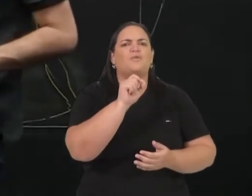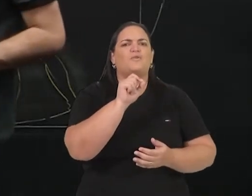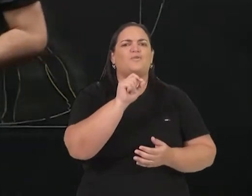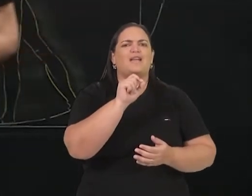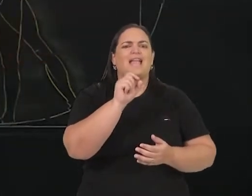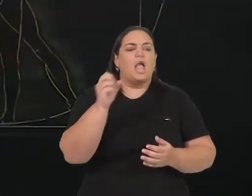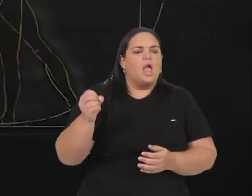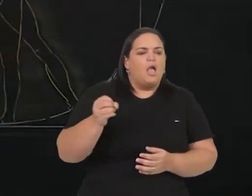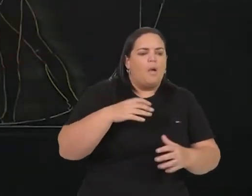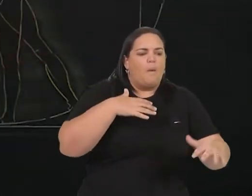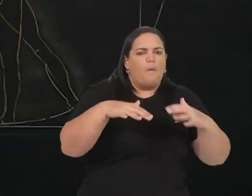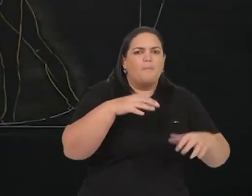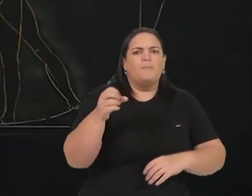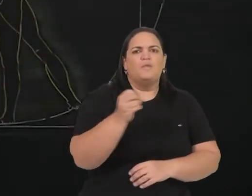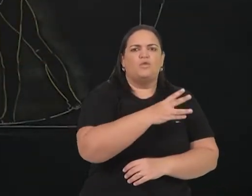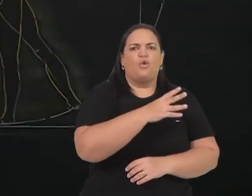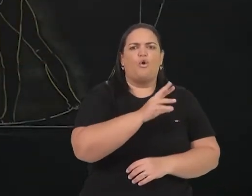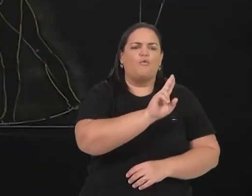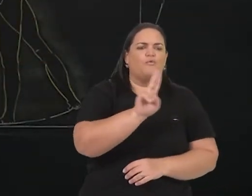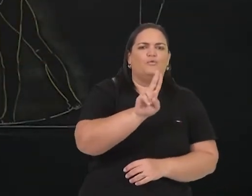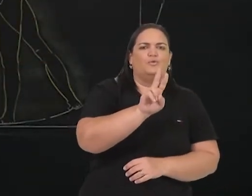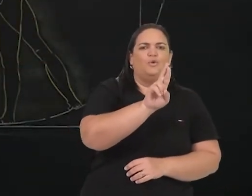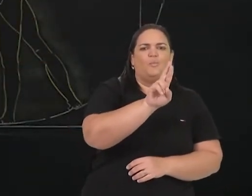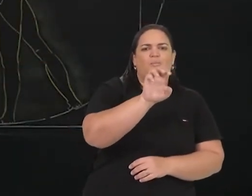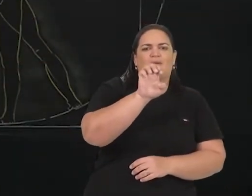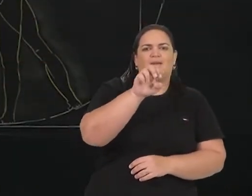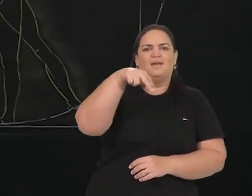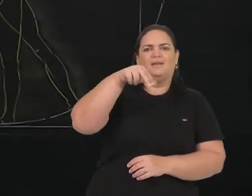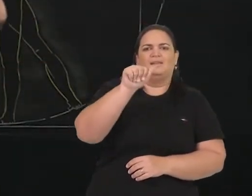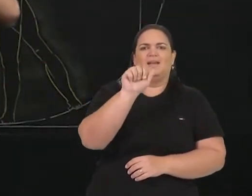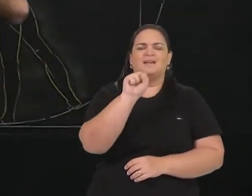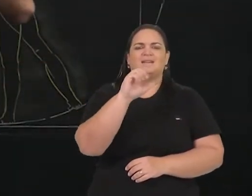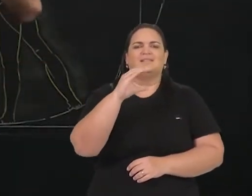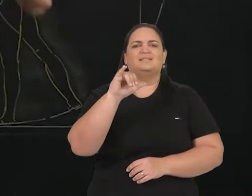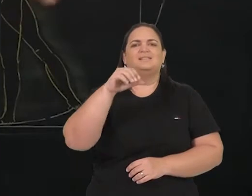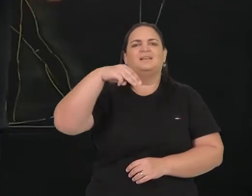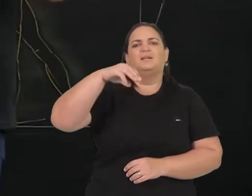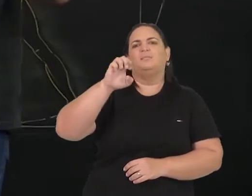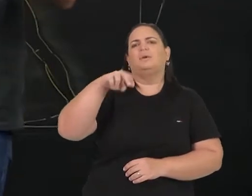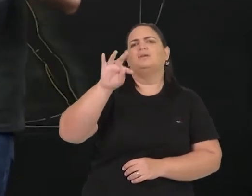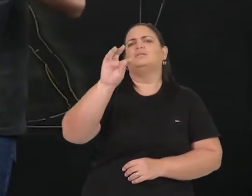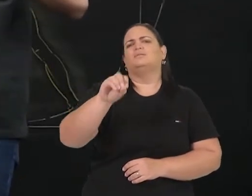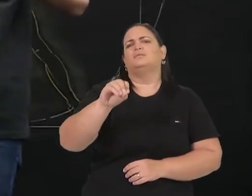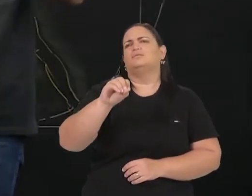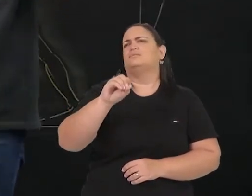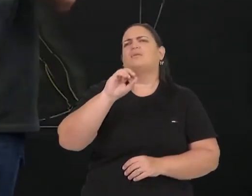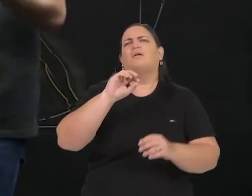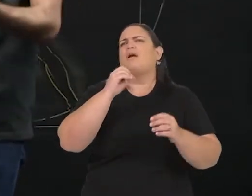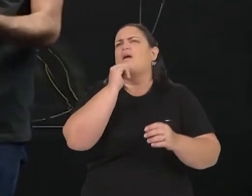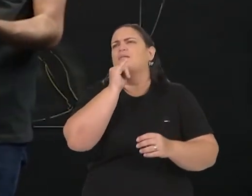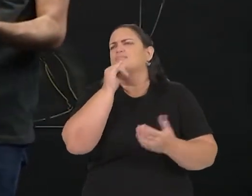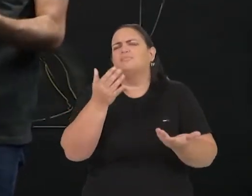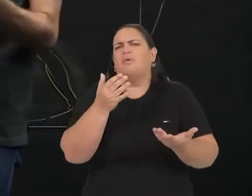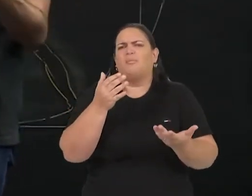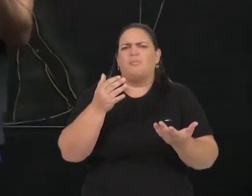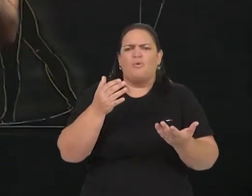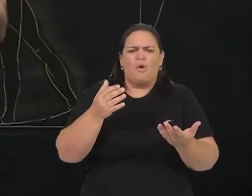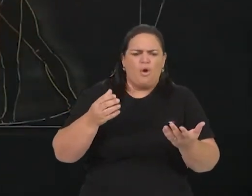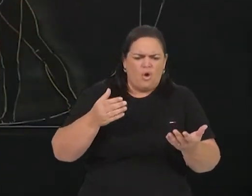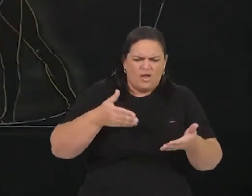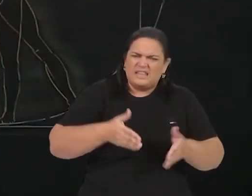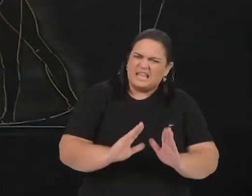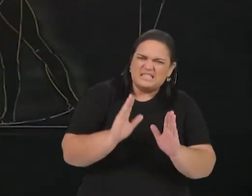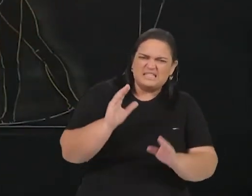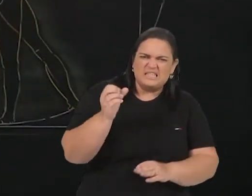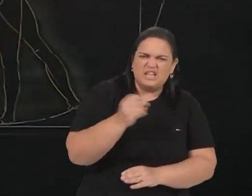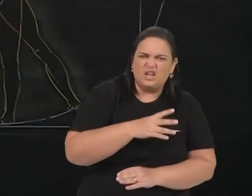que teria esse nome de renascimento, justamente porque tem uma ideia de nascer de novo, renascer. Então, se